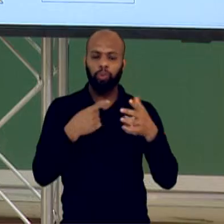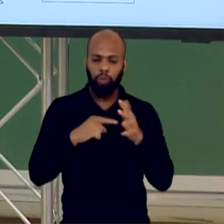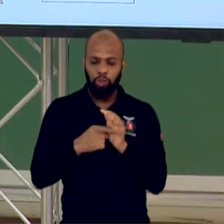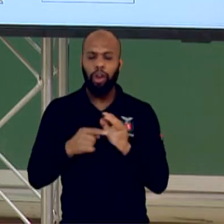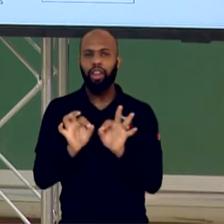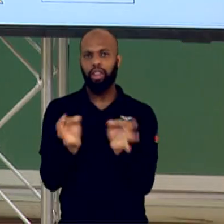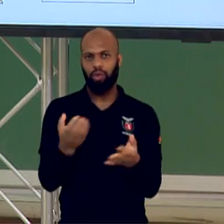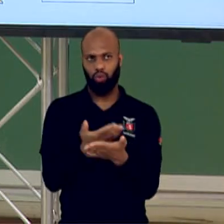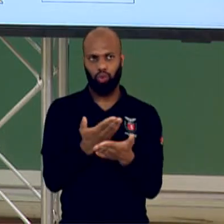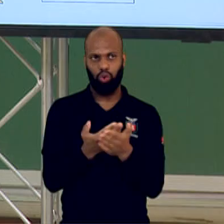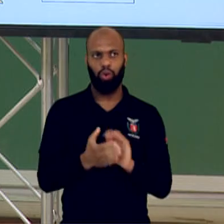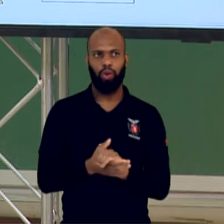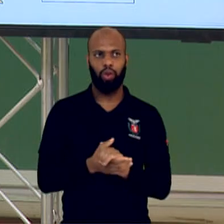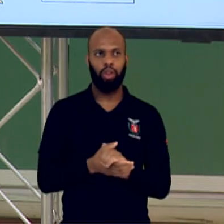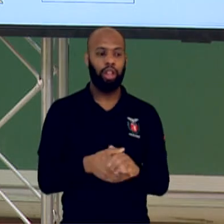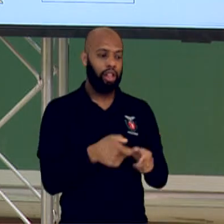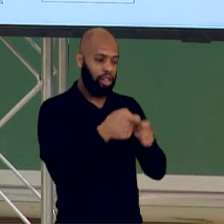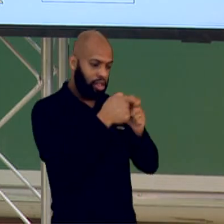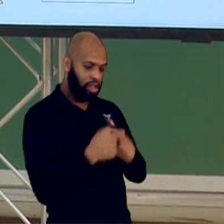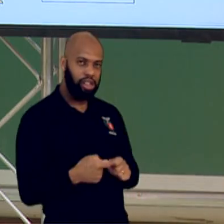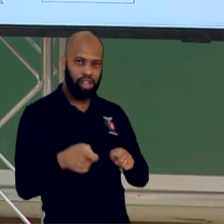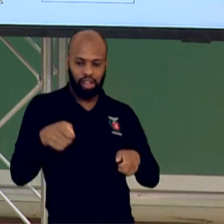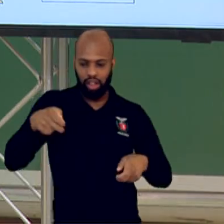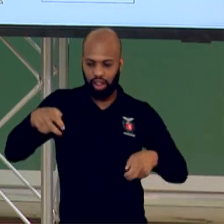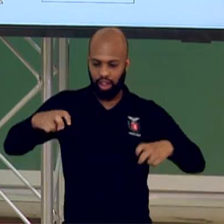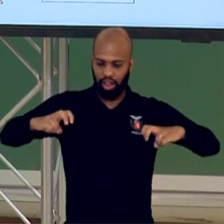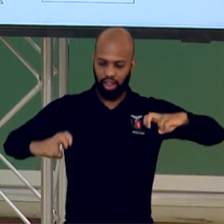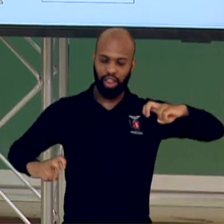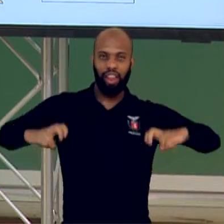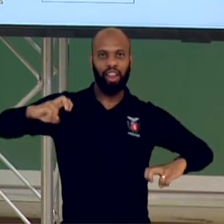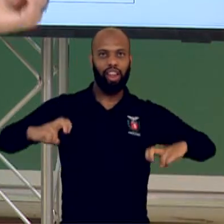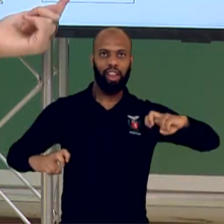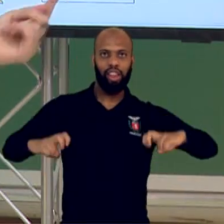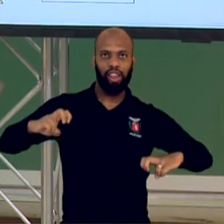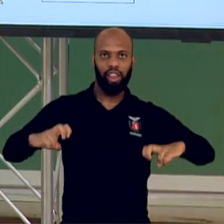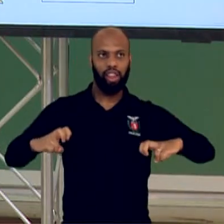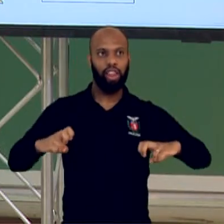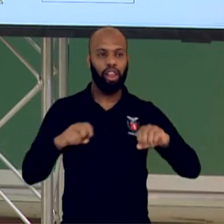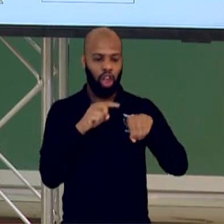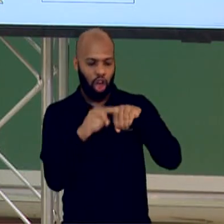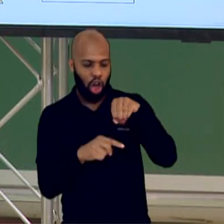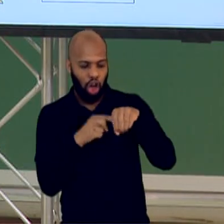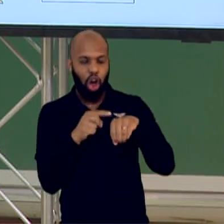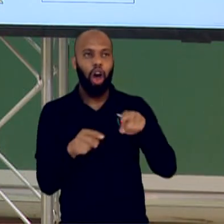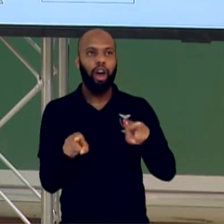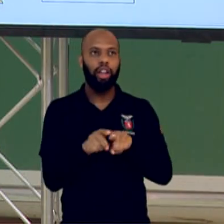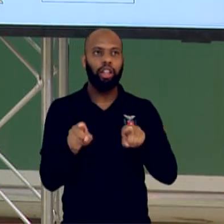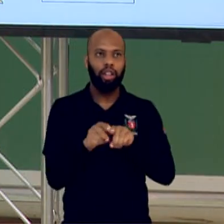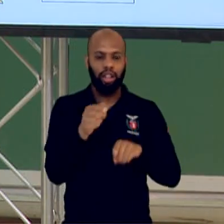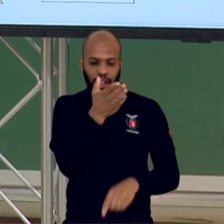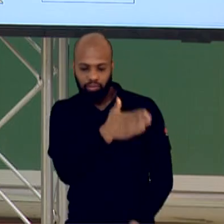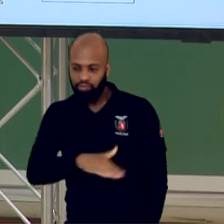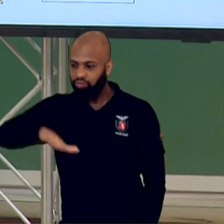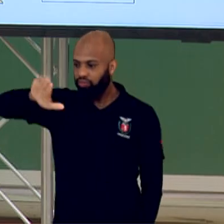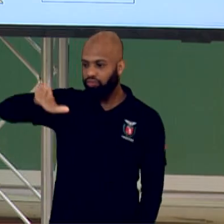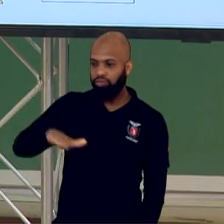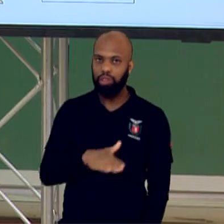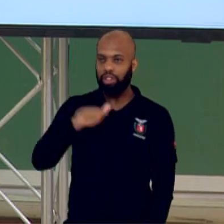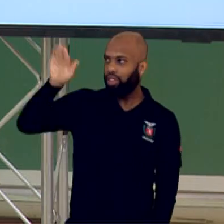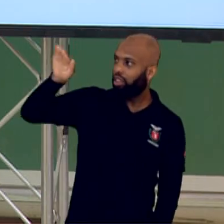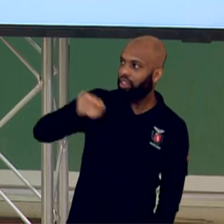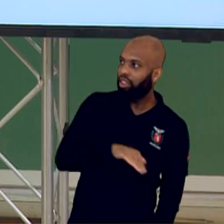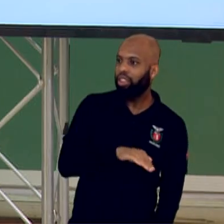estudou. O caso aqui das alavancas, das rodas e o plano inclinado. Tá? Então, hoje a gente vai rever os